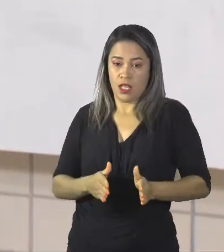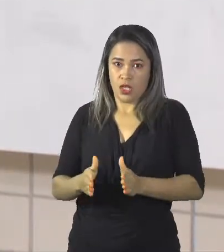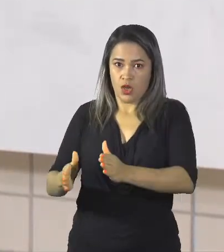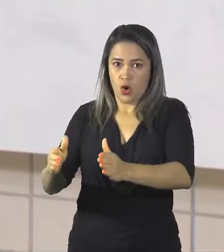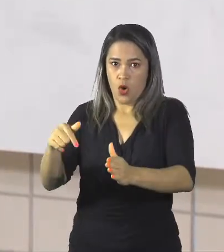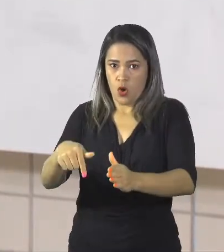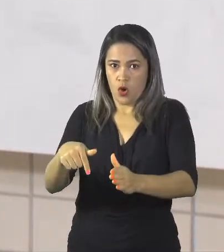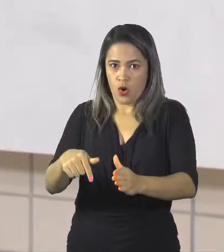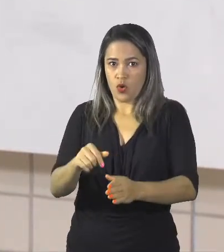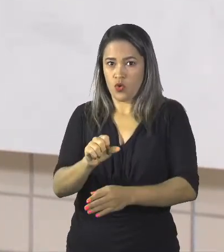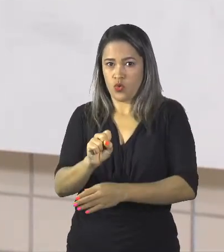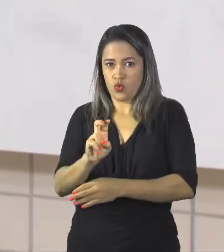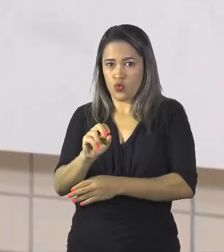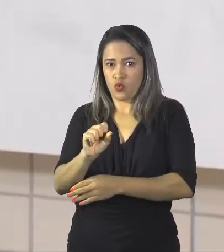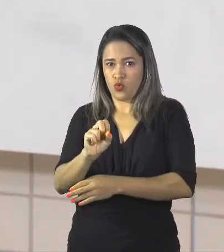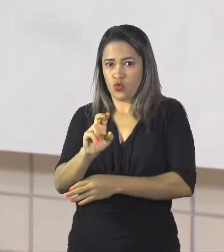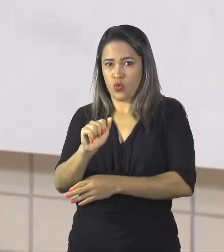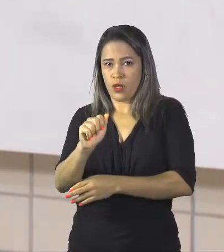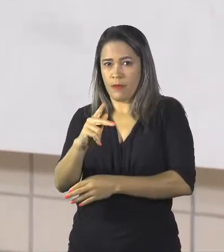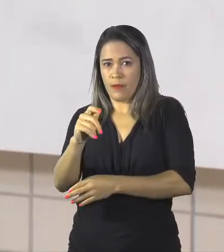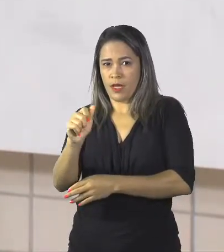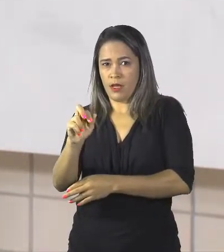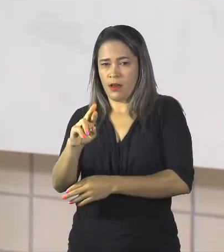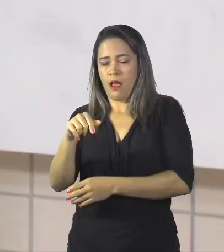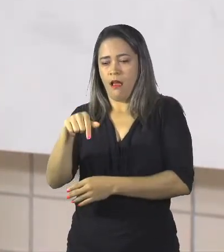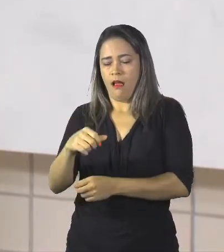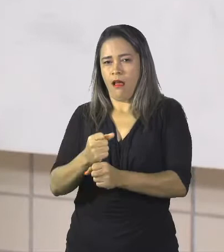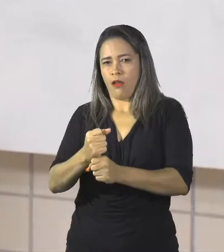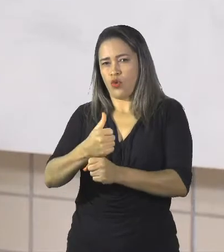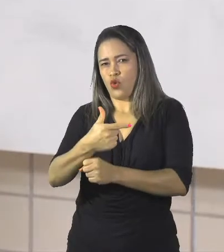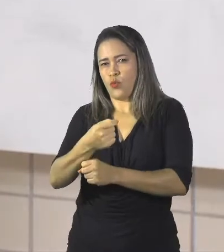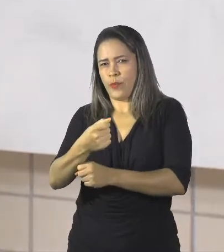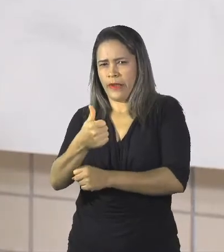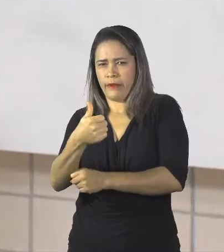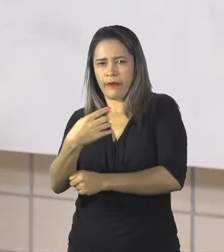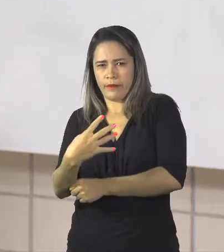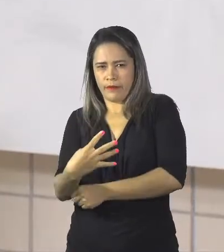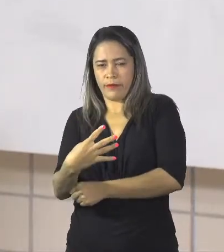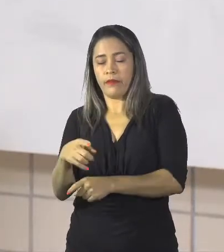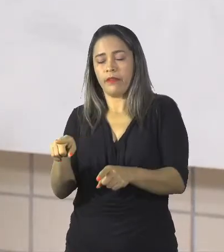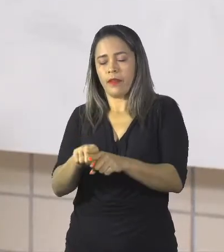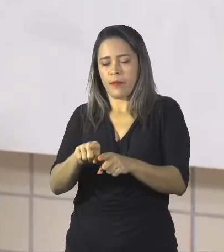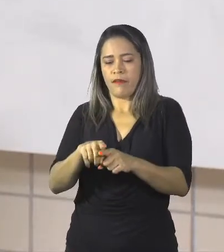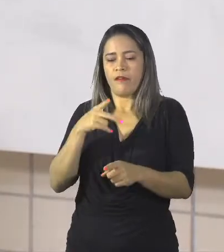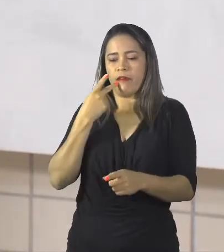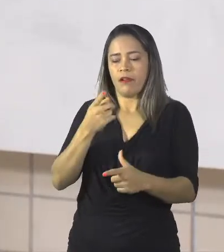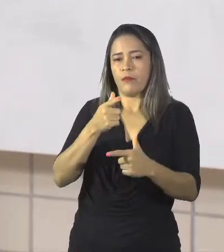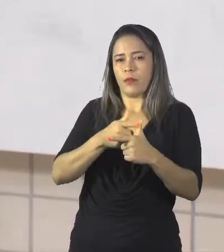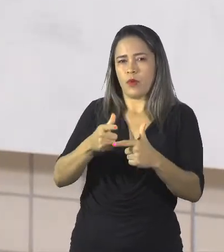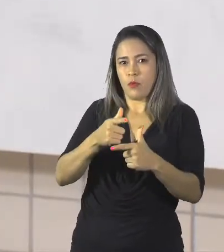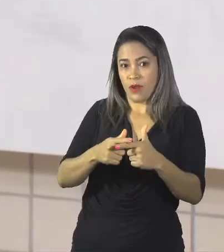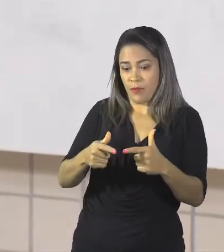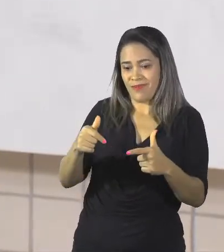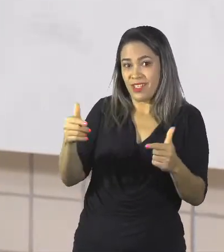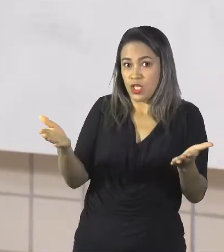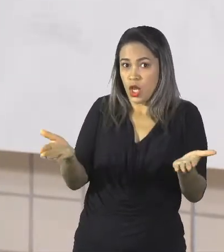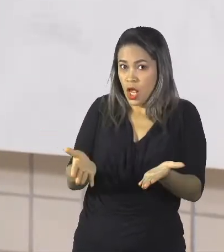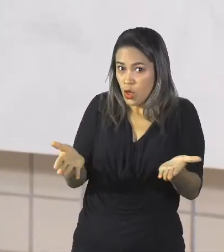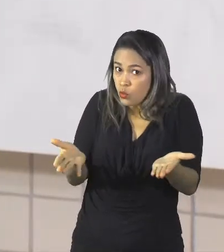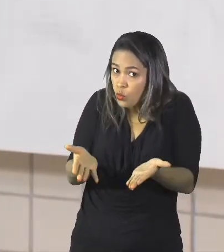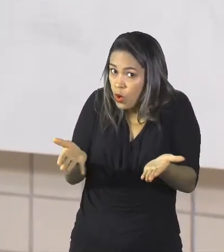Sussuapara, que é de 2014, e nós vamos falar também de problemas atuais, tá